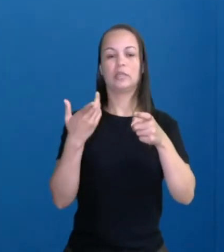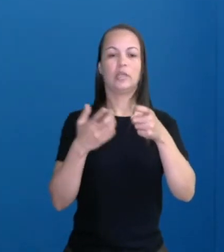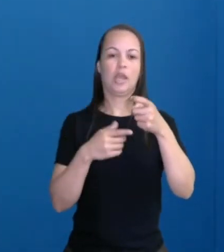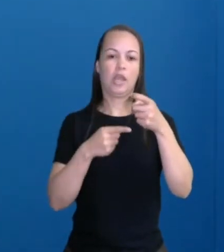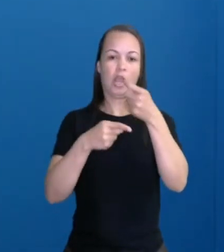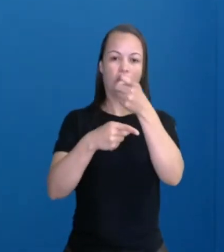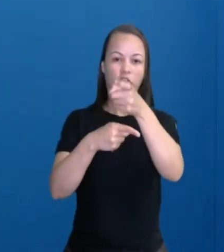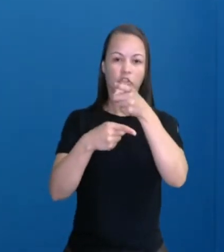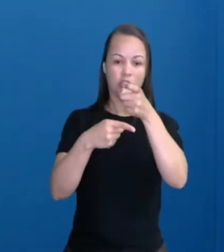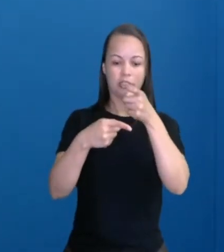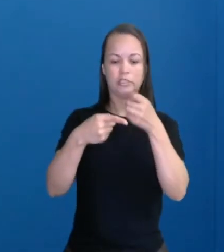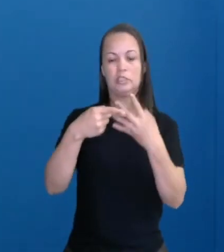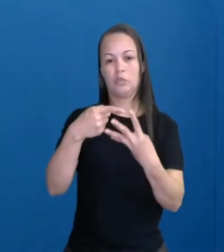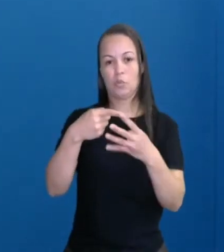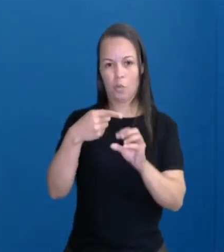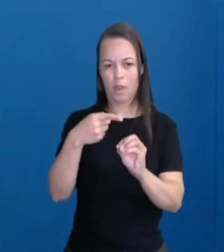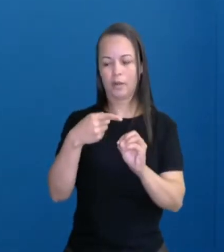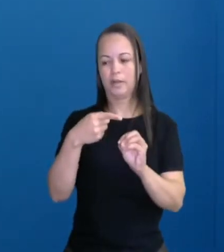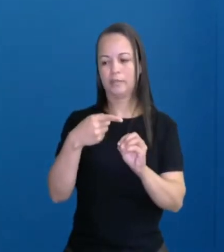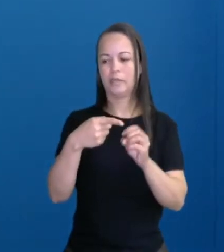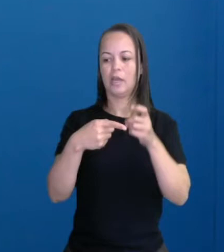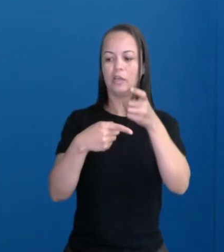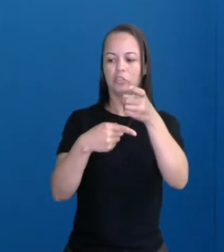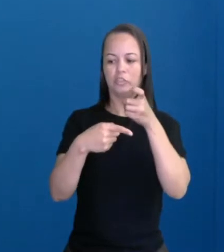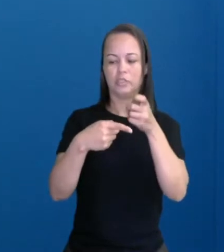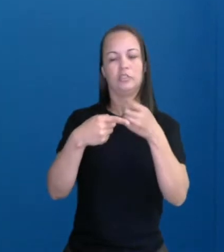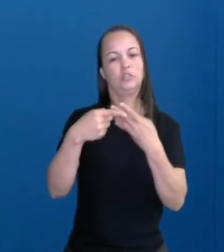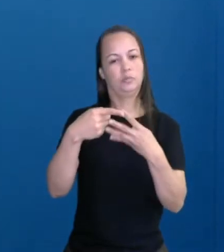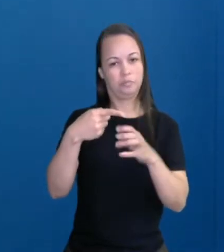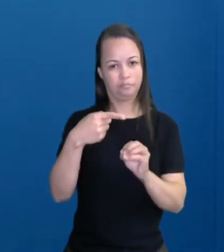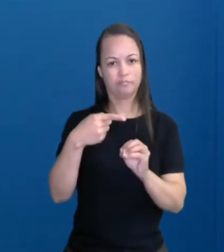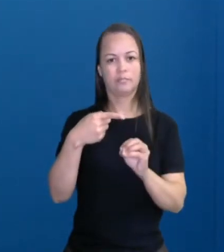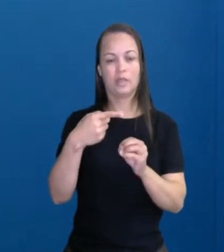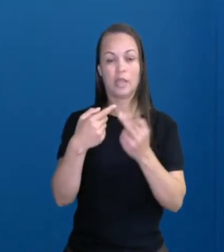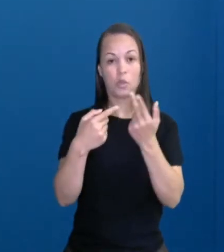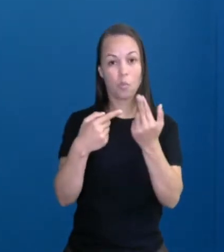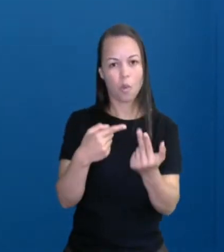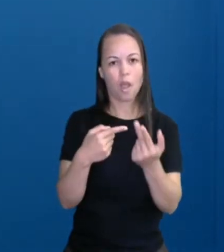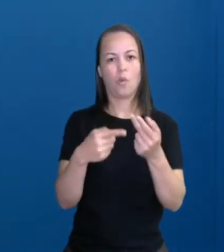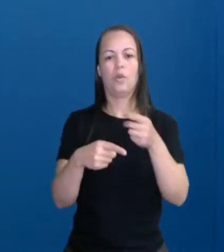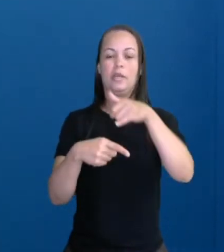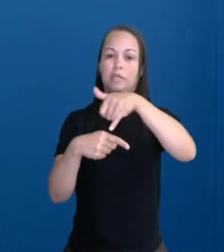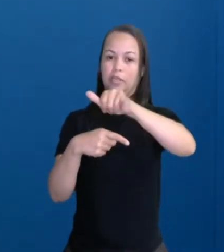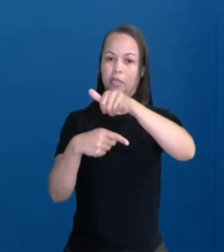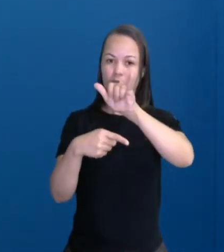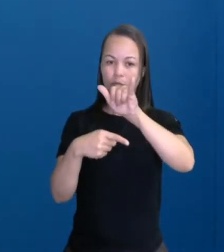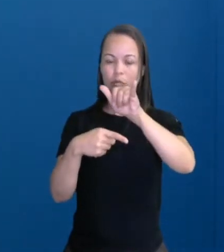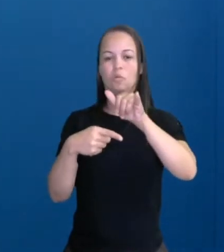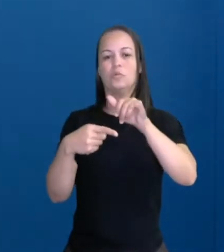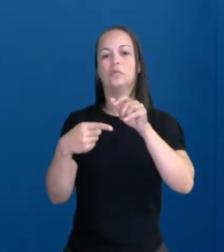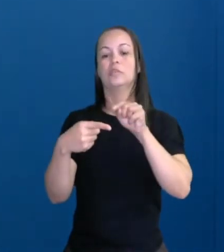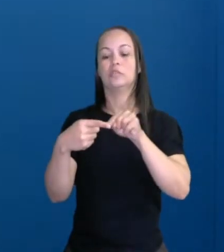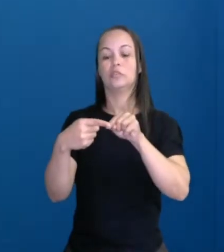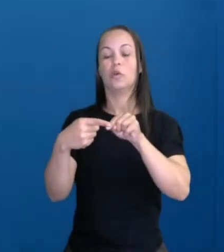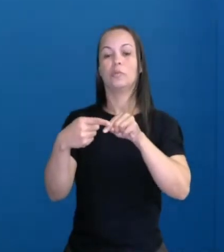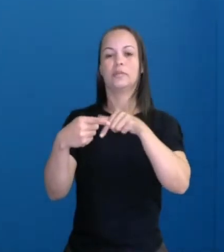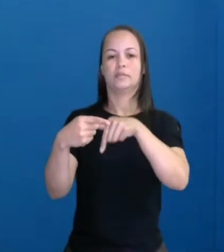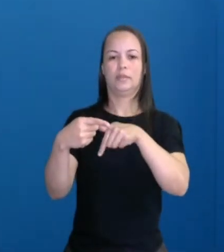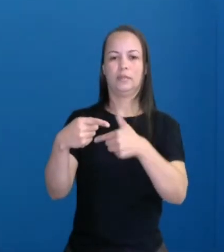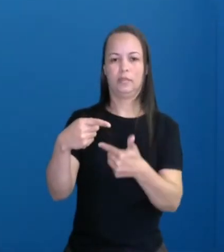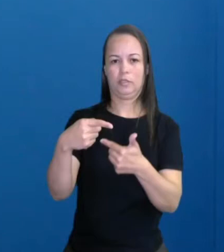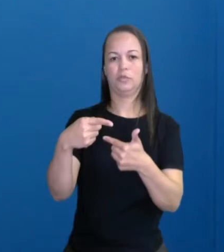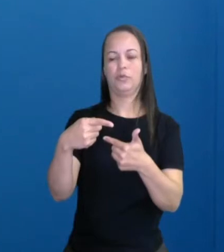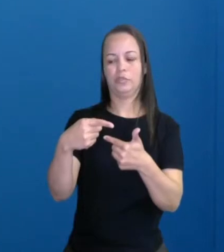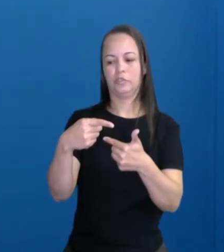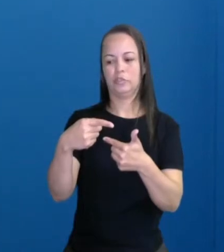40. E a proporção vai ficar assim, ó, x sobre 40 é igual a y sobre 72. A